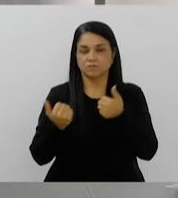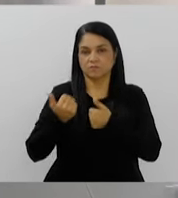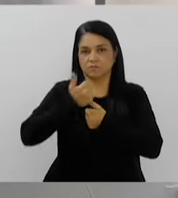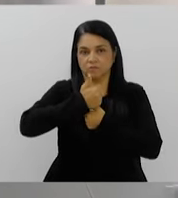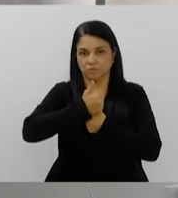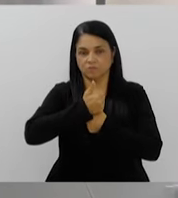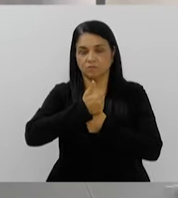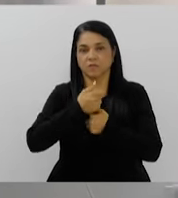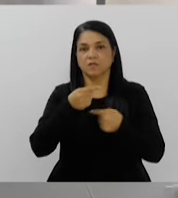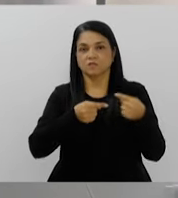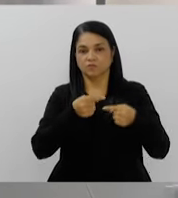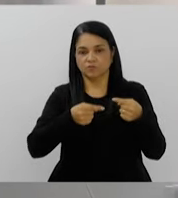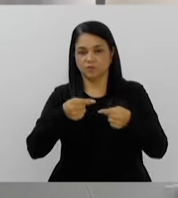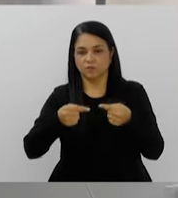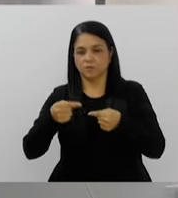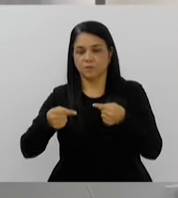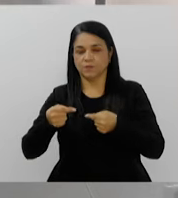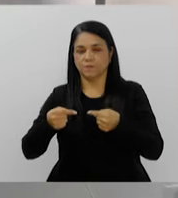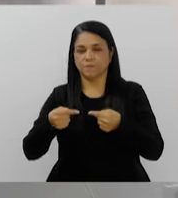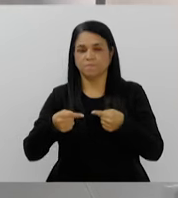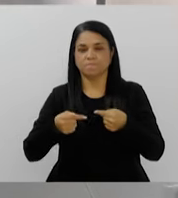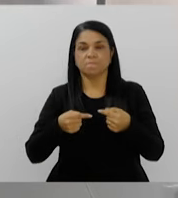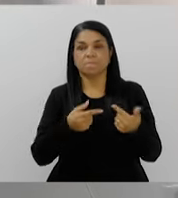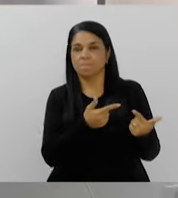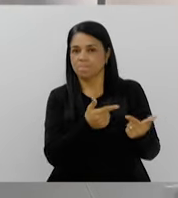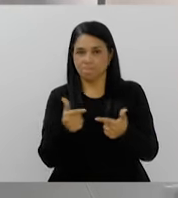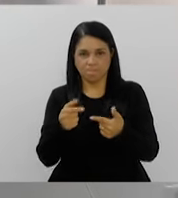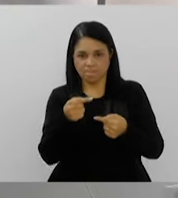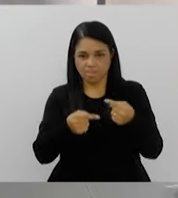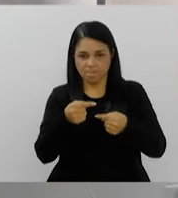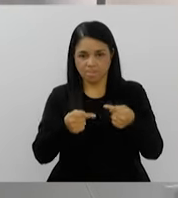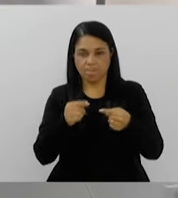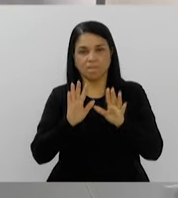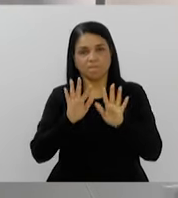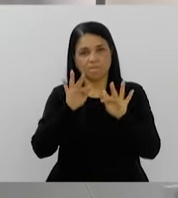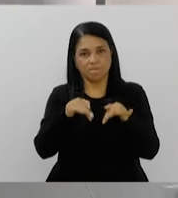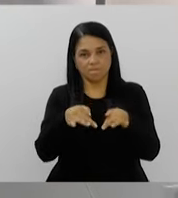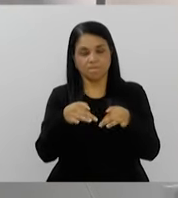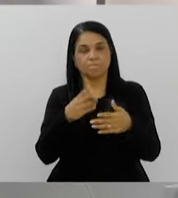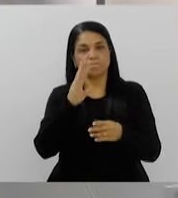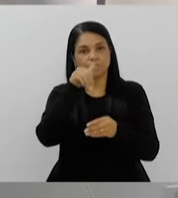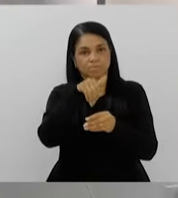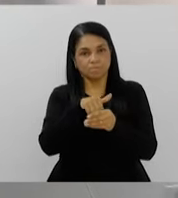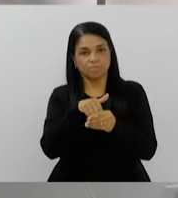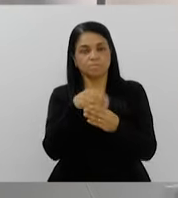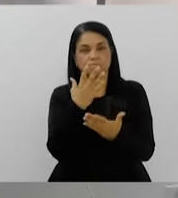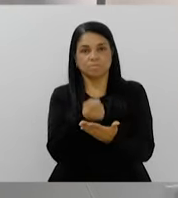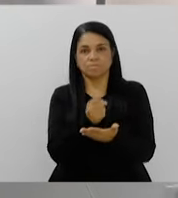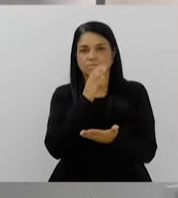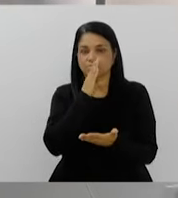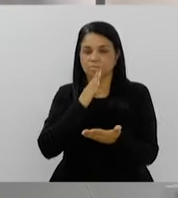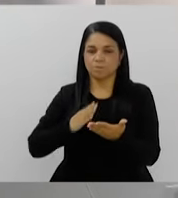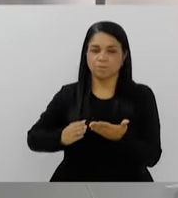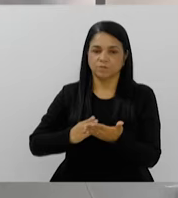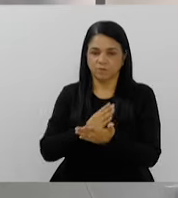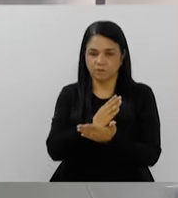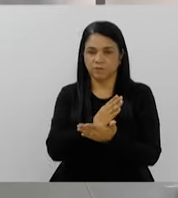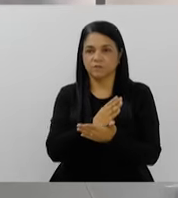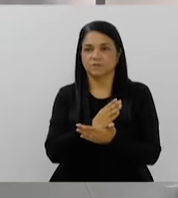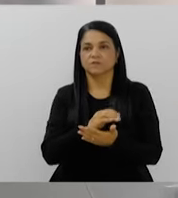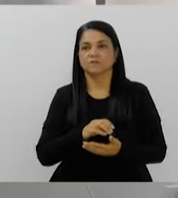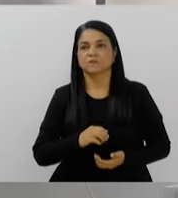substitutivo. Em discussão. Não havendo quem queira discutir, encerrada a discussão. Em votação, os senhores que aprovam, permaneçam como estão,